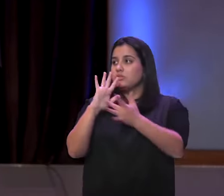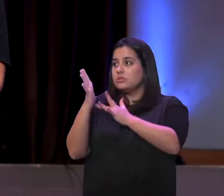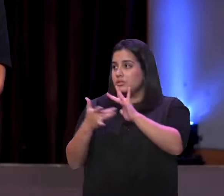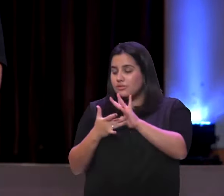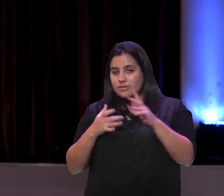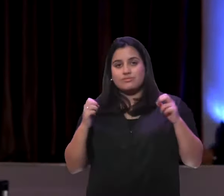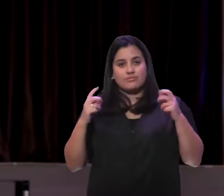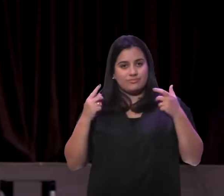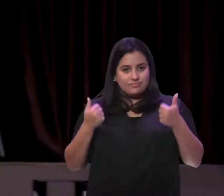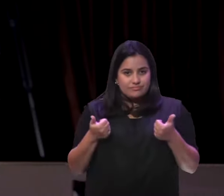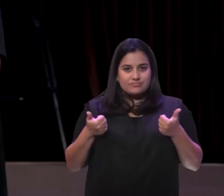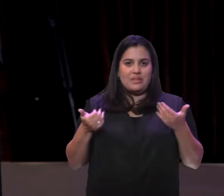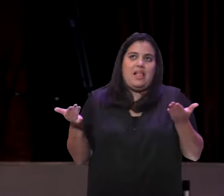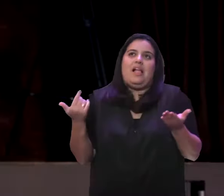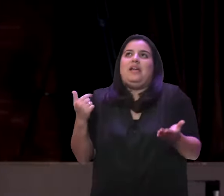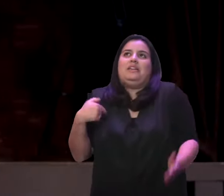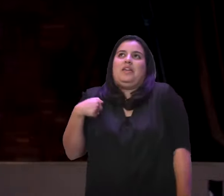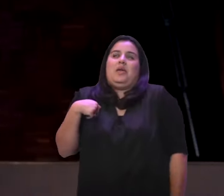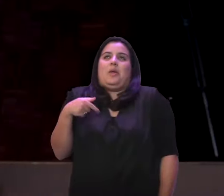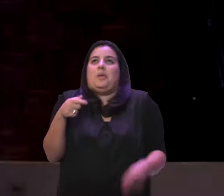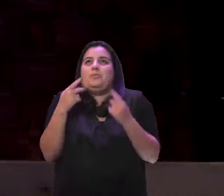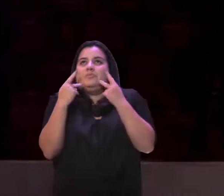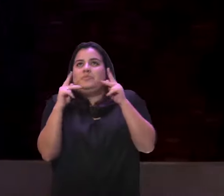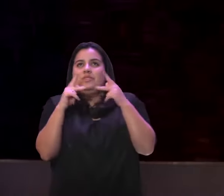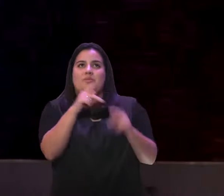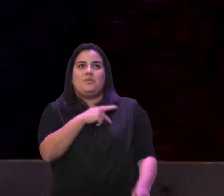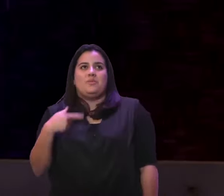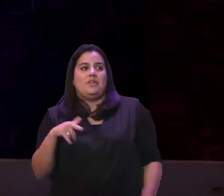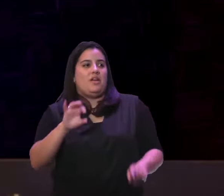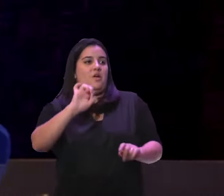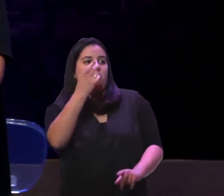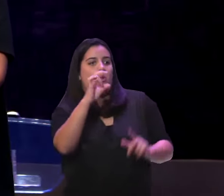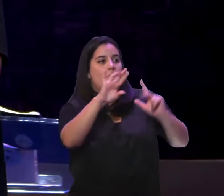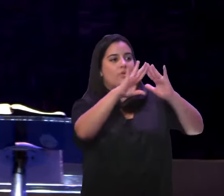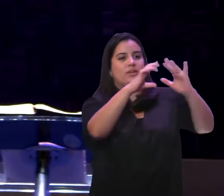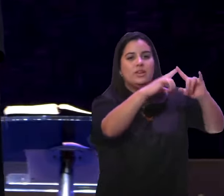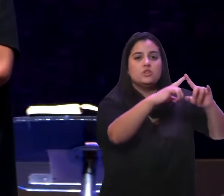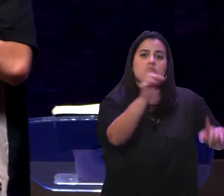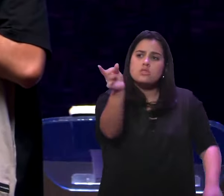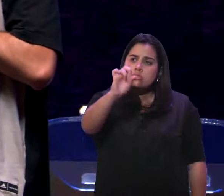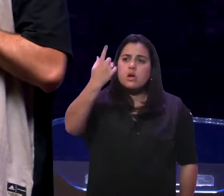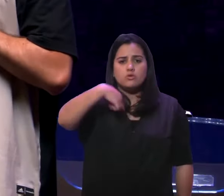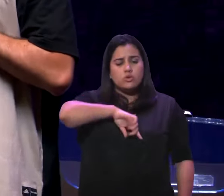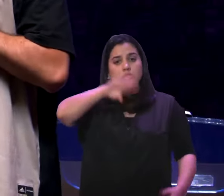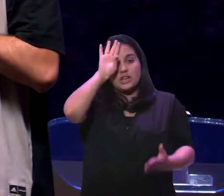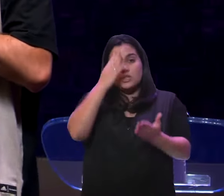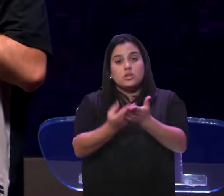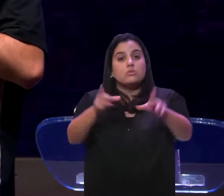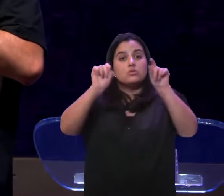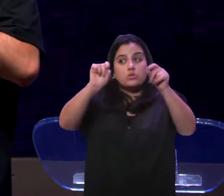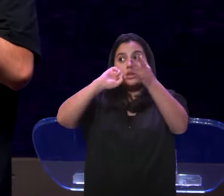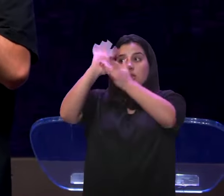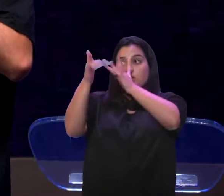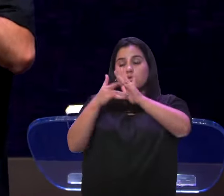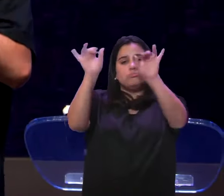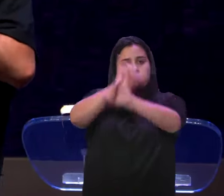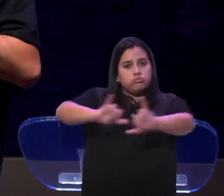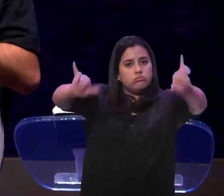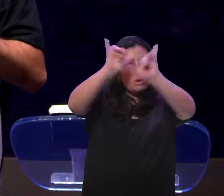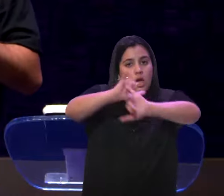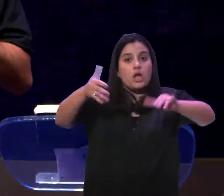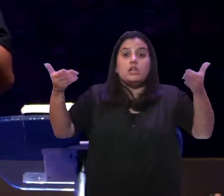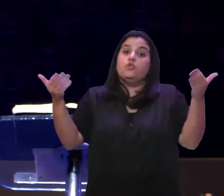a palavra de um pastor, uma igreja, nós cremos que Jesus fala. E hoje nós vamos ver o que